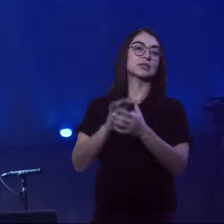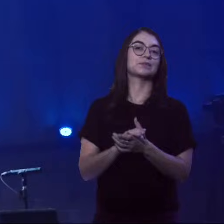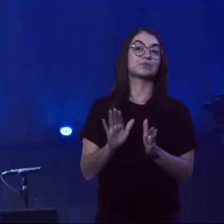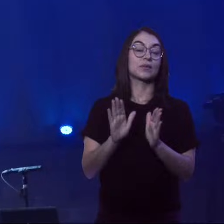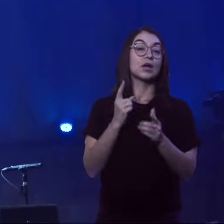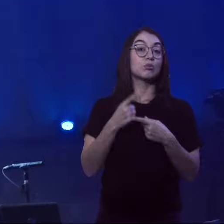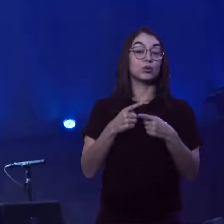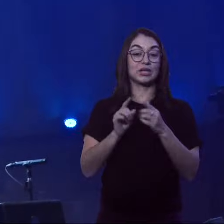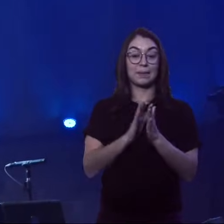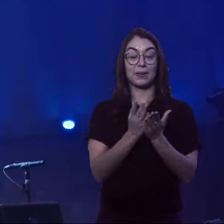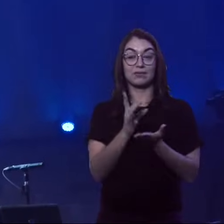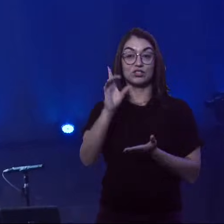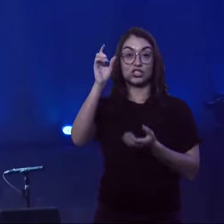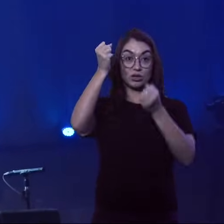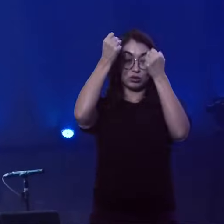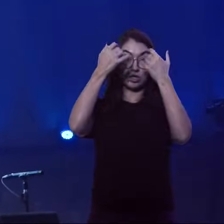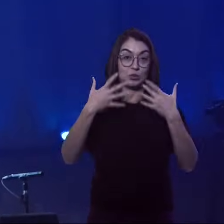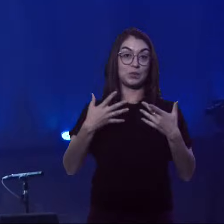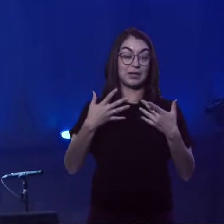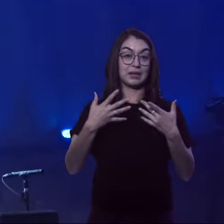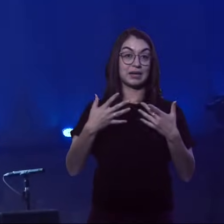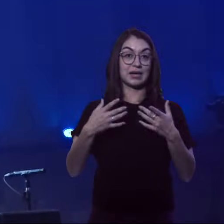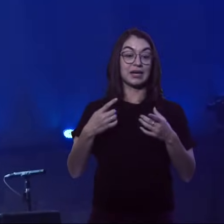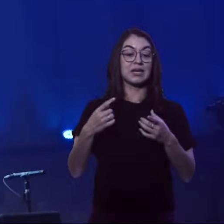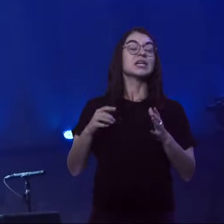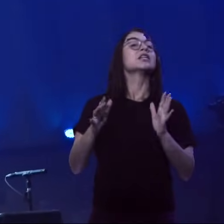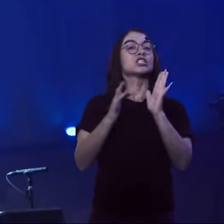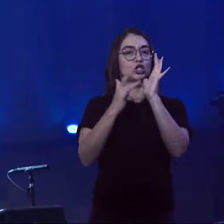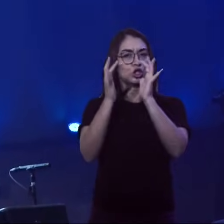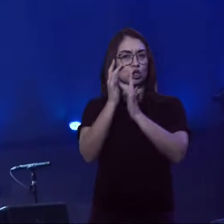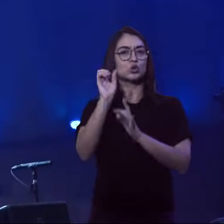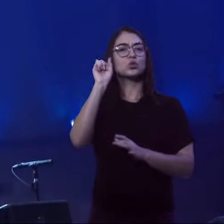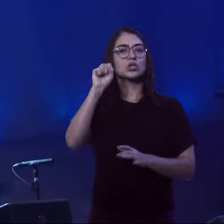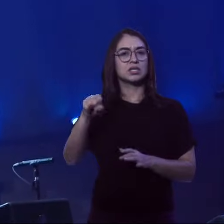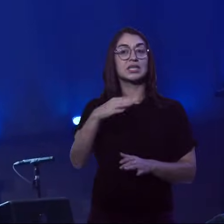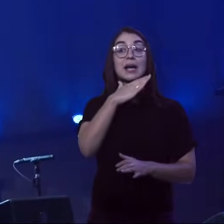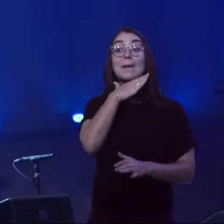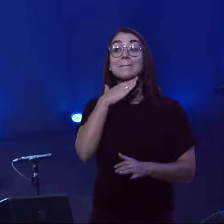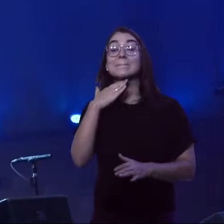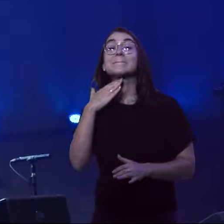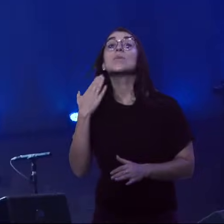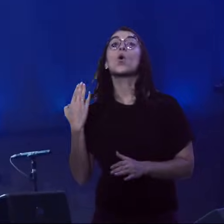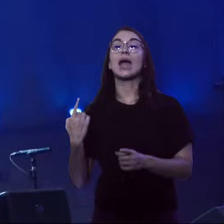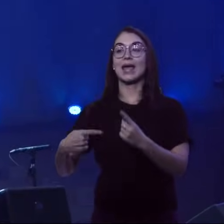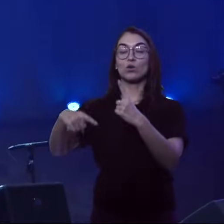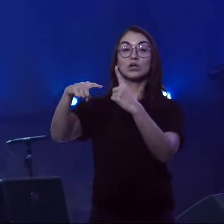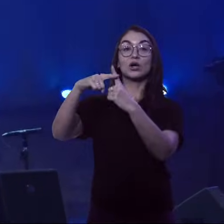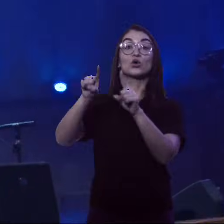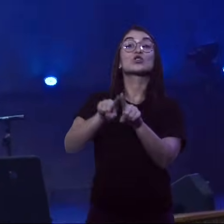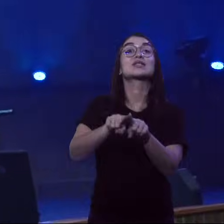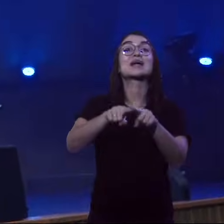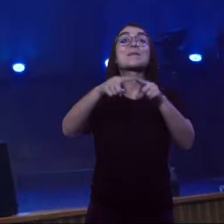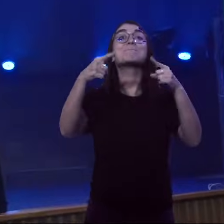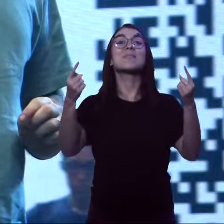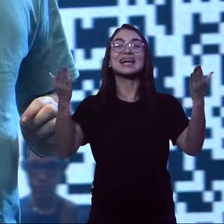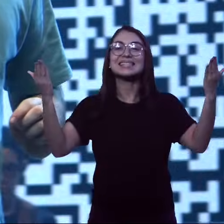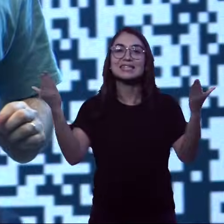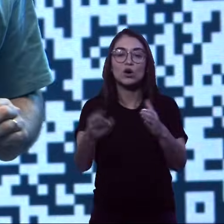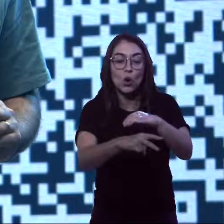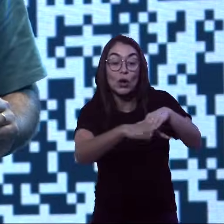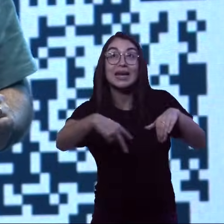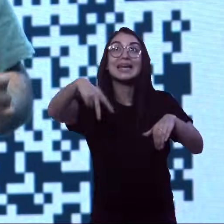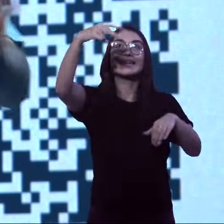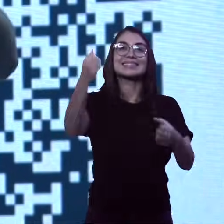nós, mas no terceiro dia Ele ressuscitou para nos dar vida nova. Ele deu vida nova.